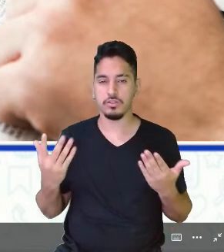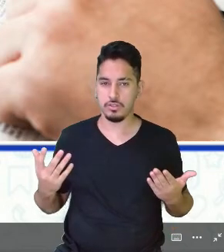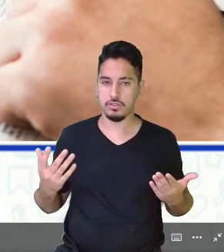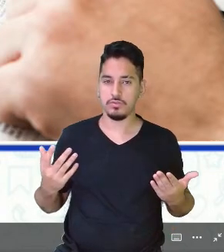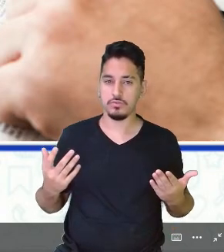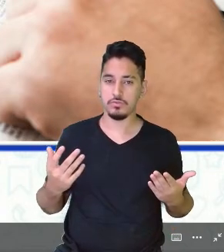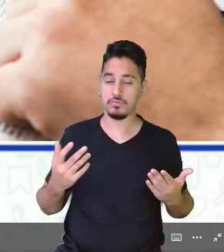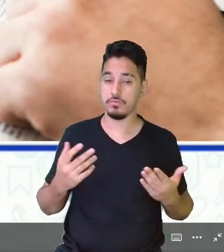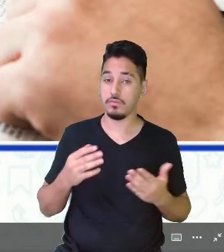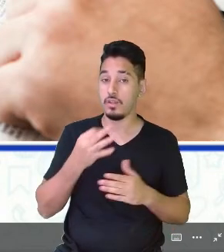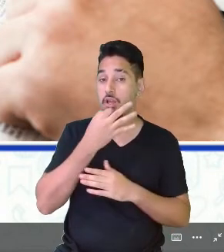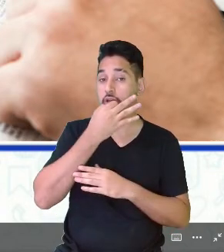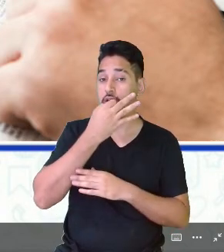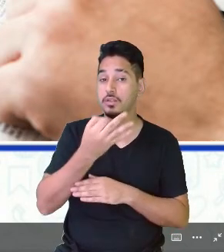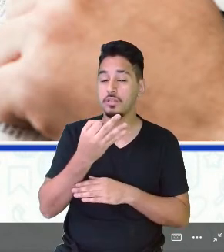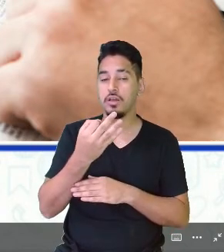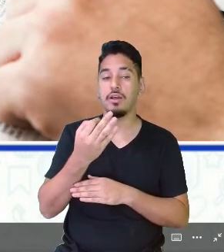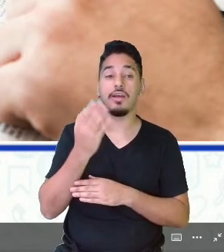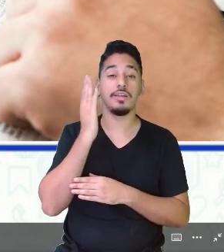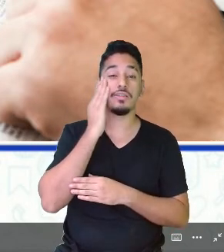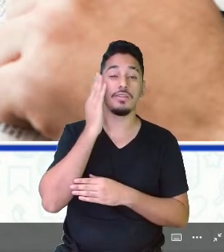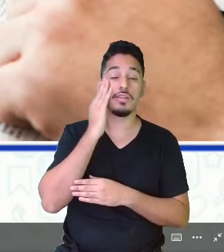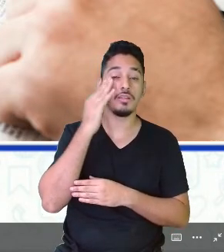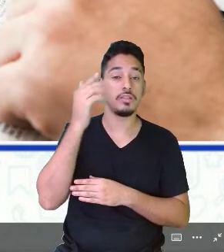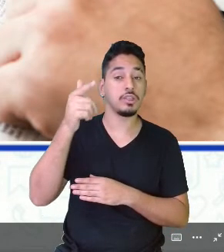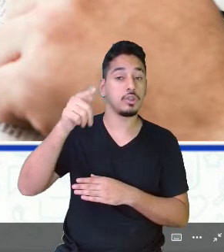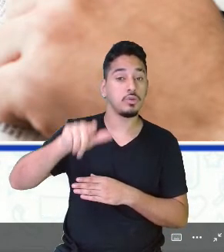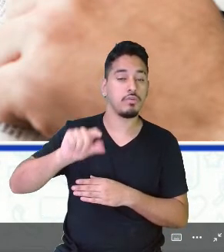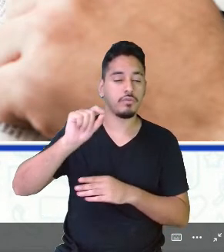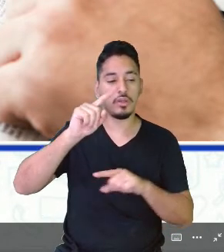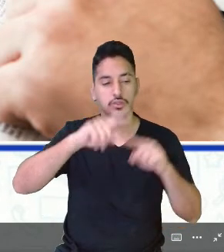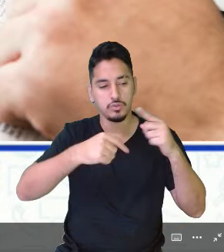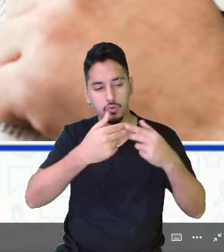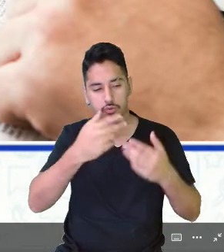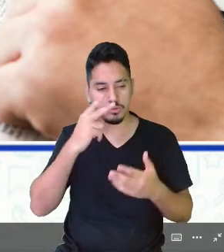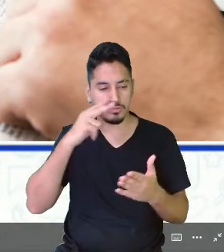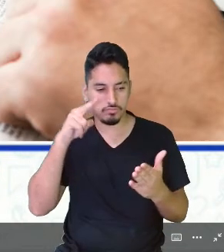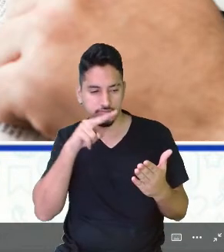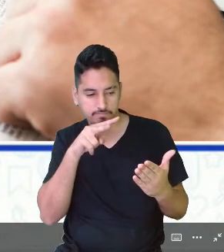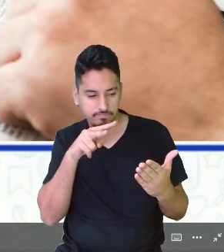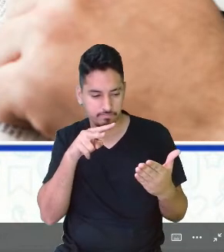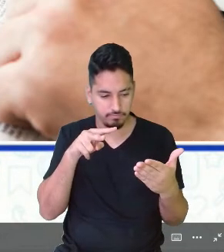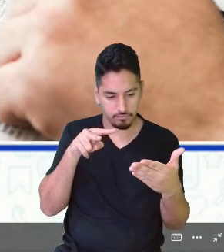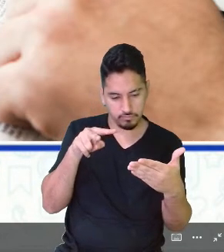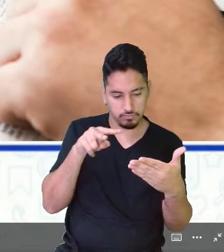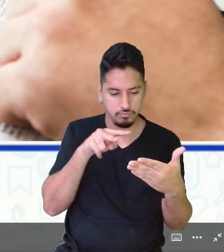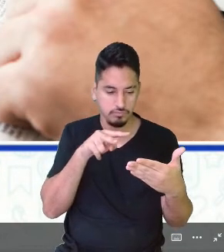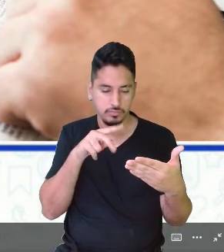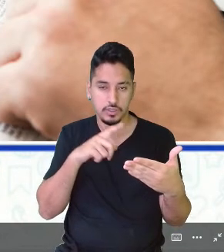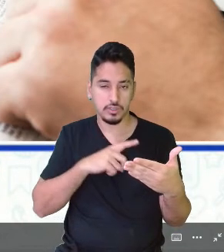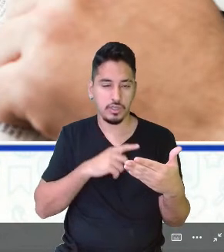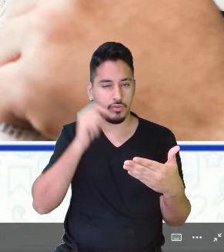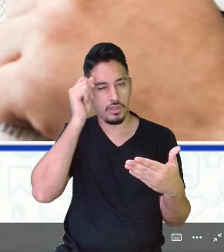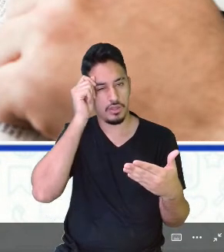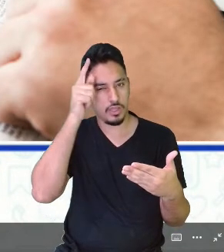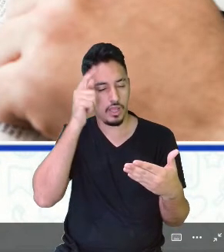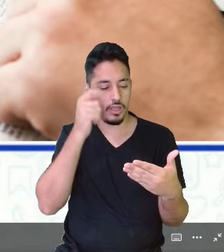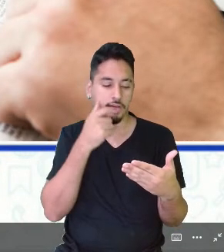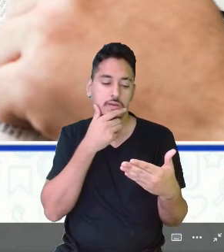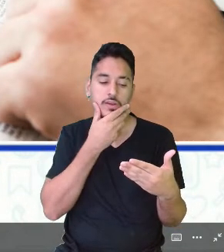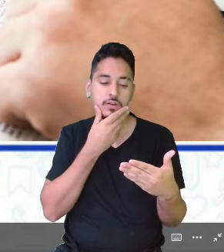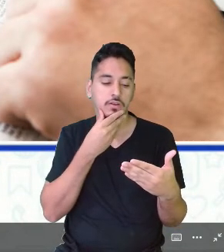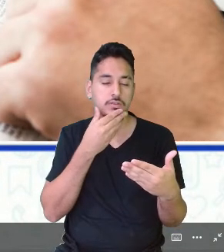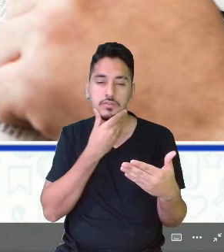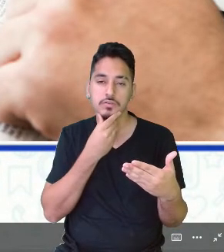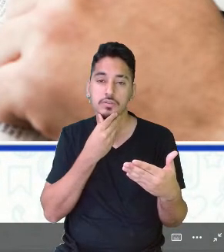A crítica, então, reinterpreta o objeto analisado, propiciando um conjunto de impressões, ideias